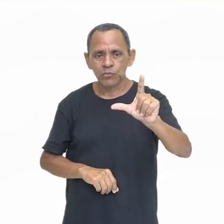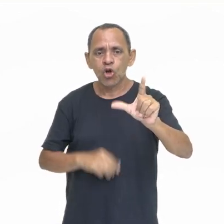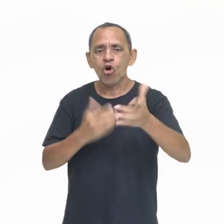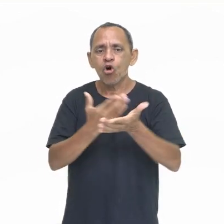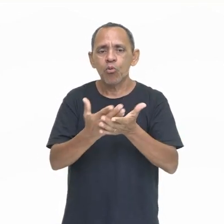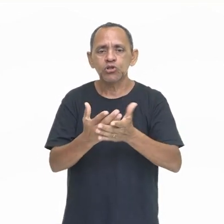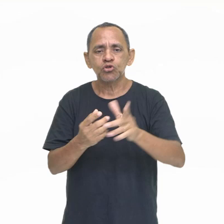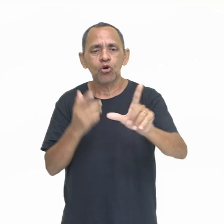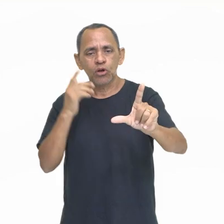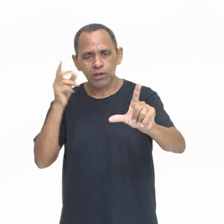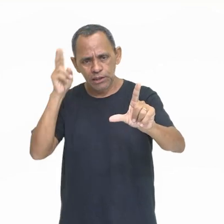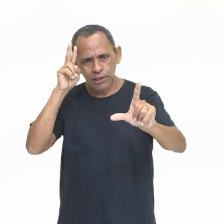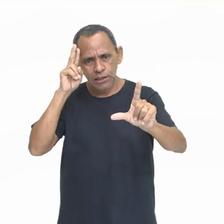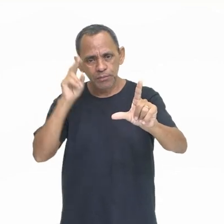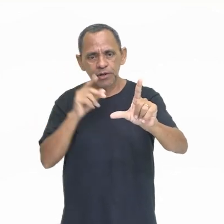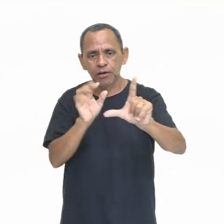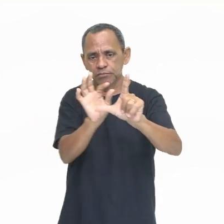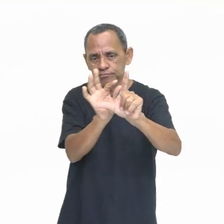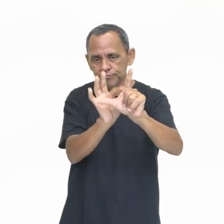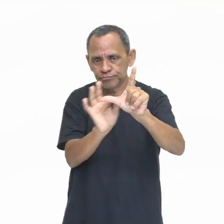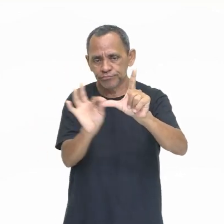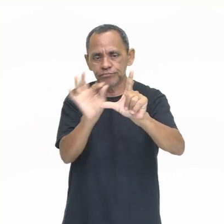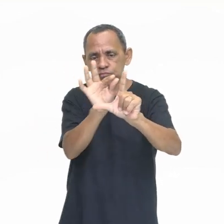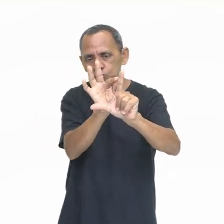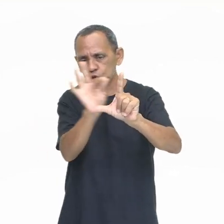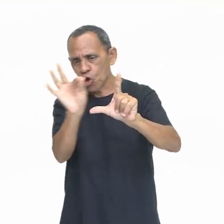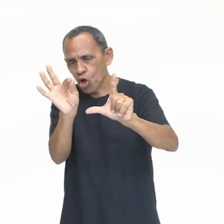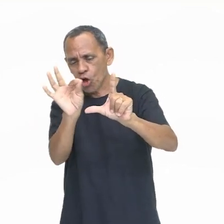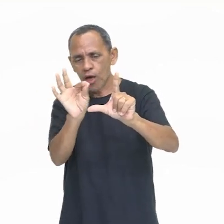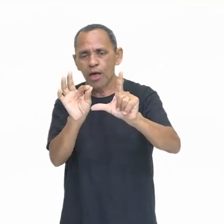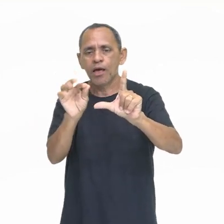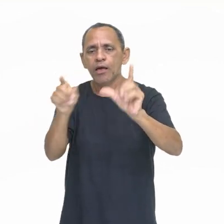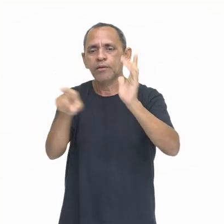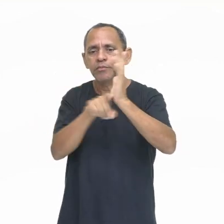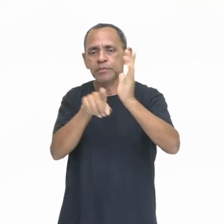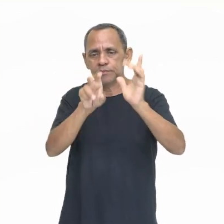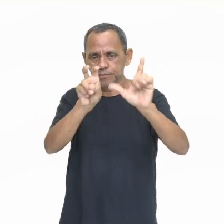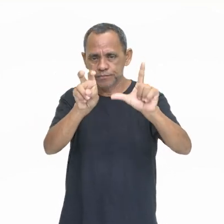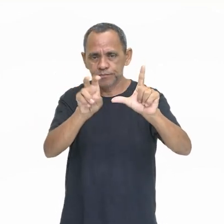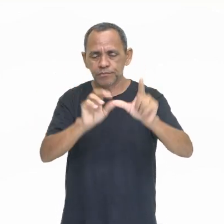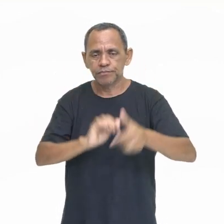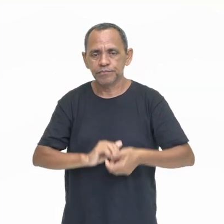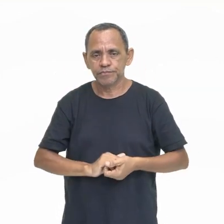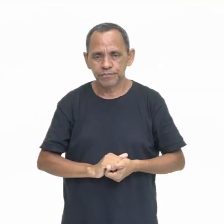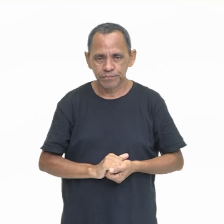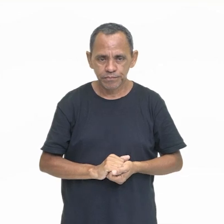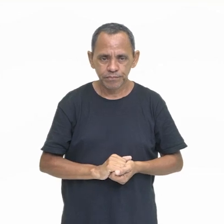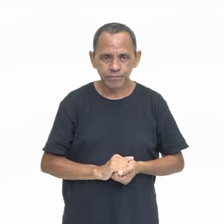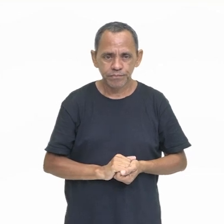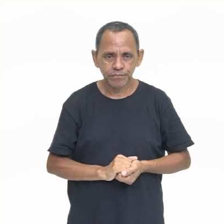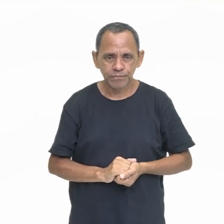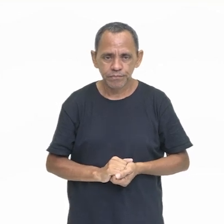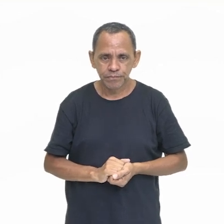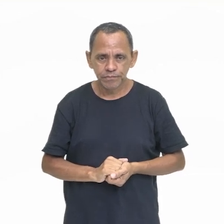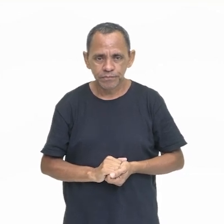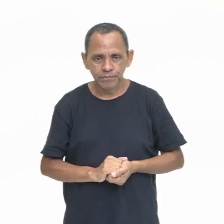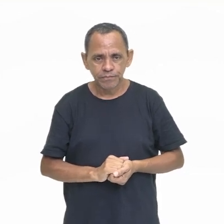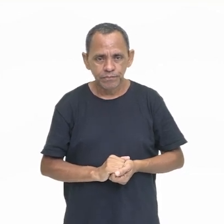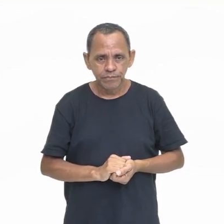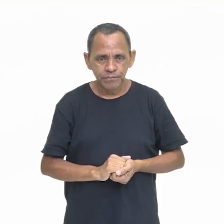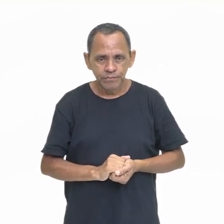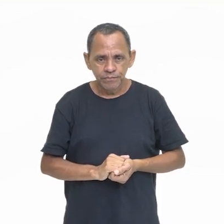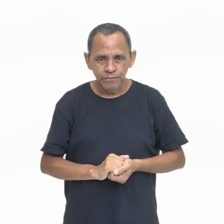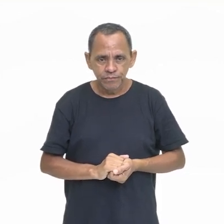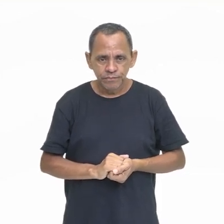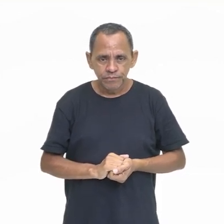por vértice igual a 1 menos 5. Beleza? Bom, vamos continuar agora, vamos pegar aqui uma questão contextualizada